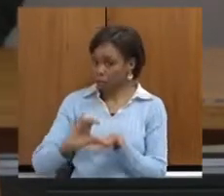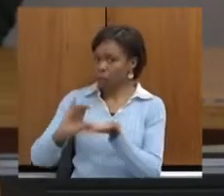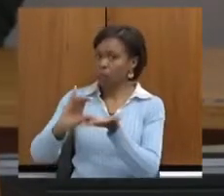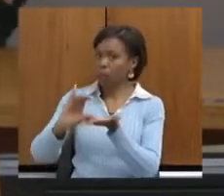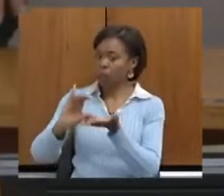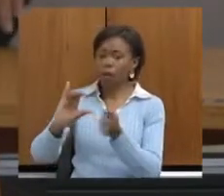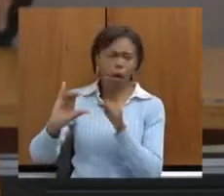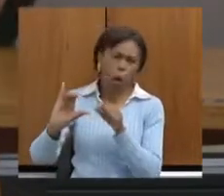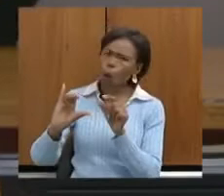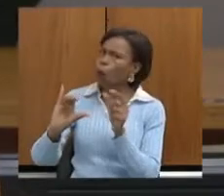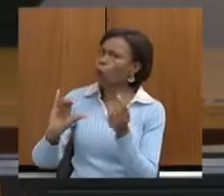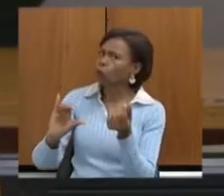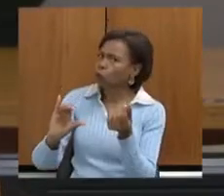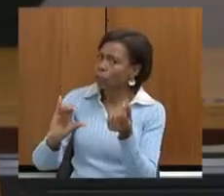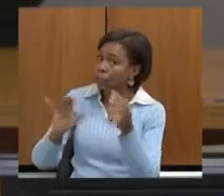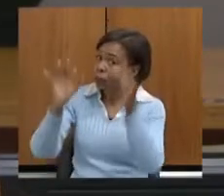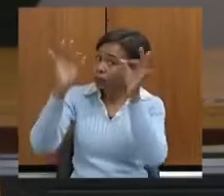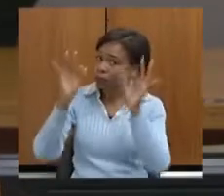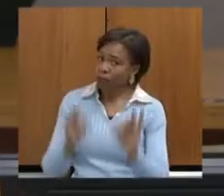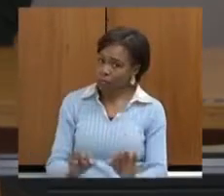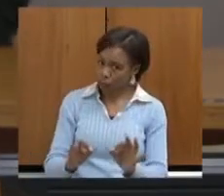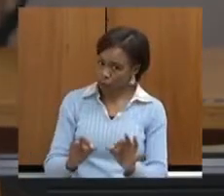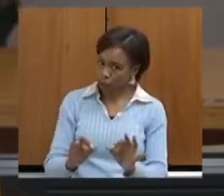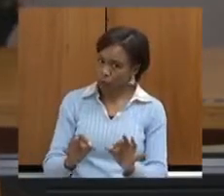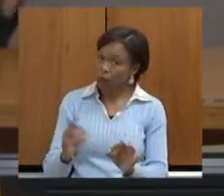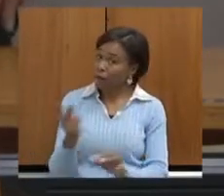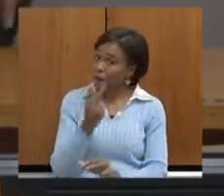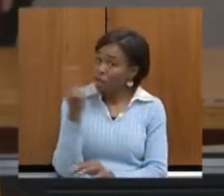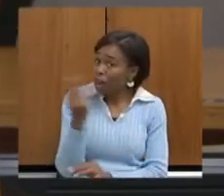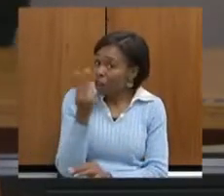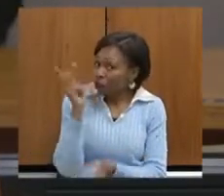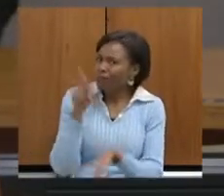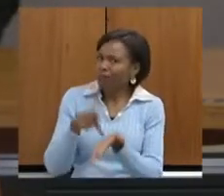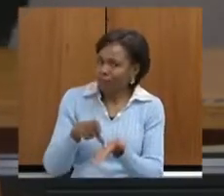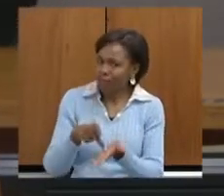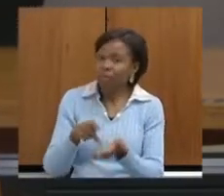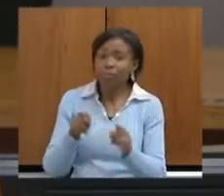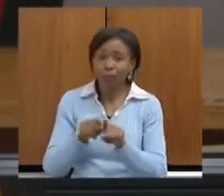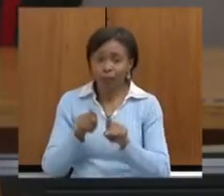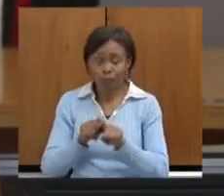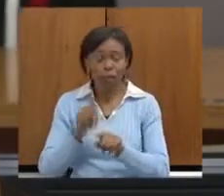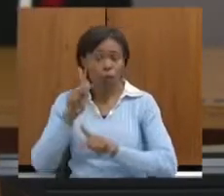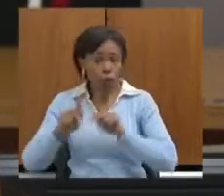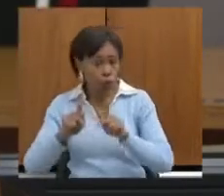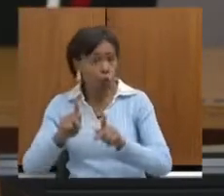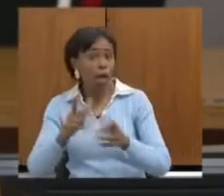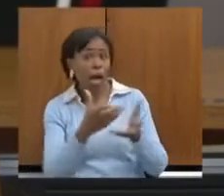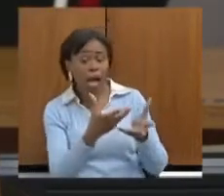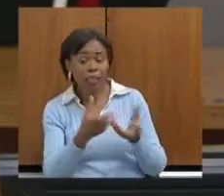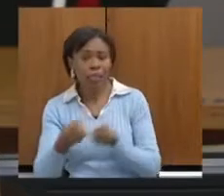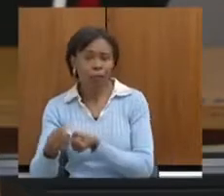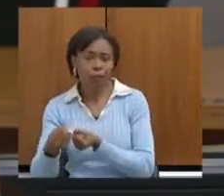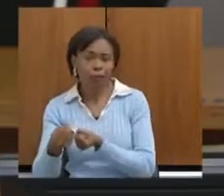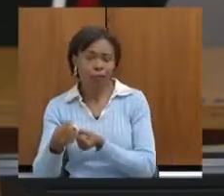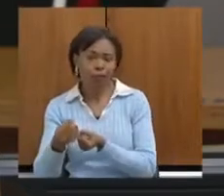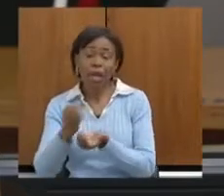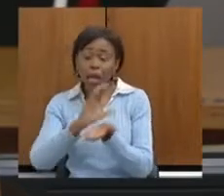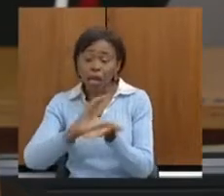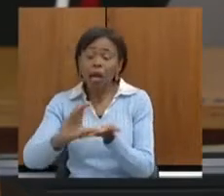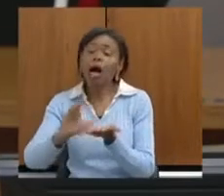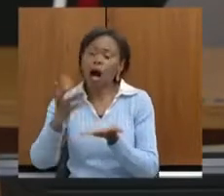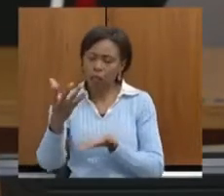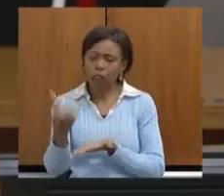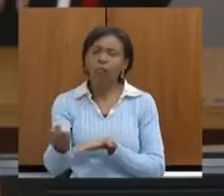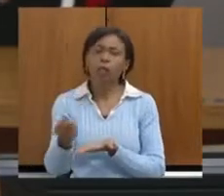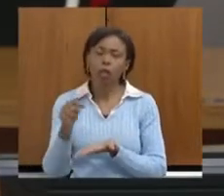fala de valor justo mas mais do que o valor é que as pessoas tenham acesso à indenização e quando a gente fala de